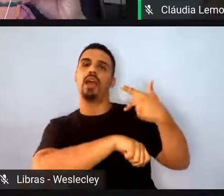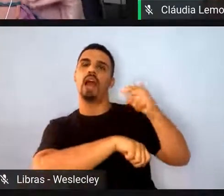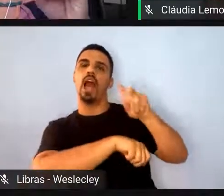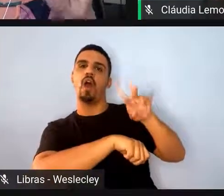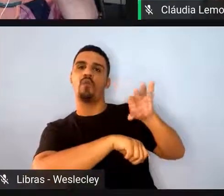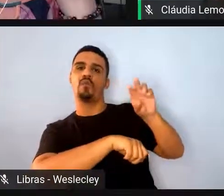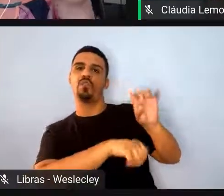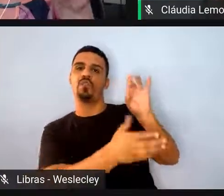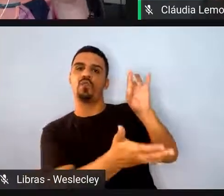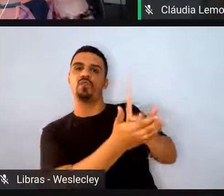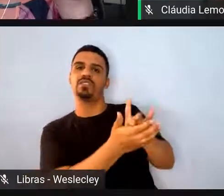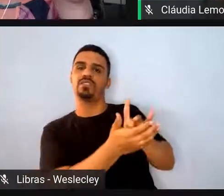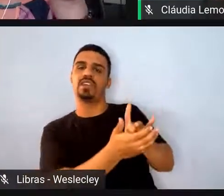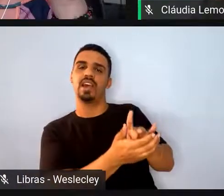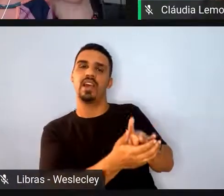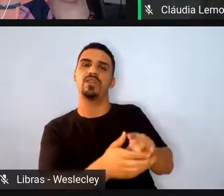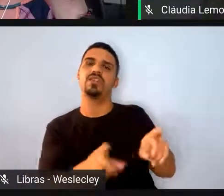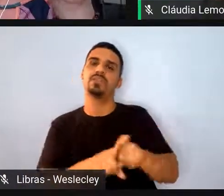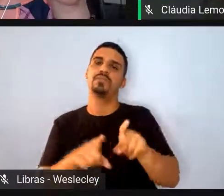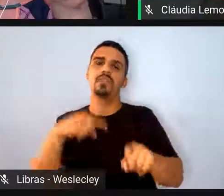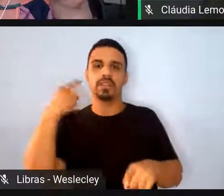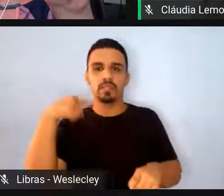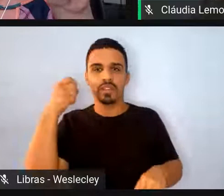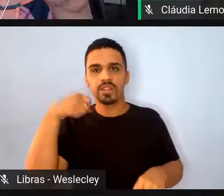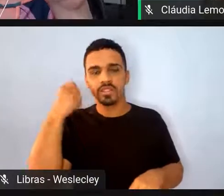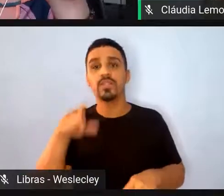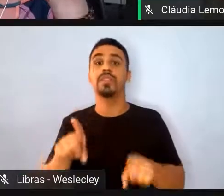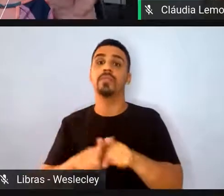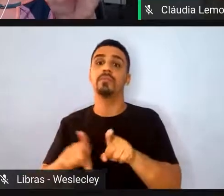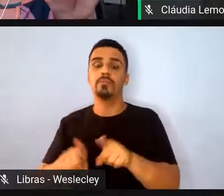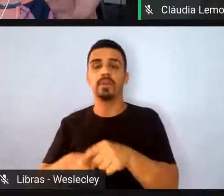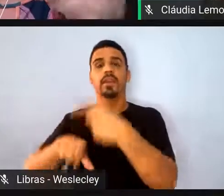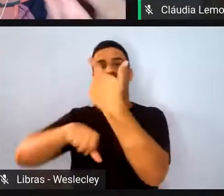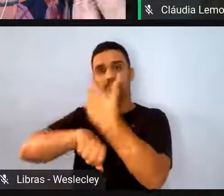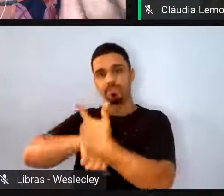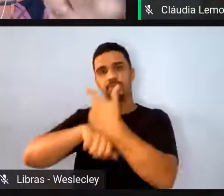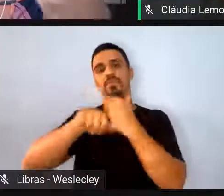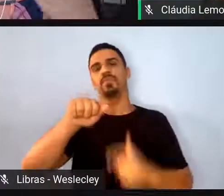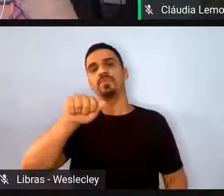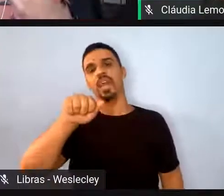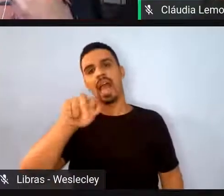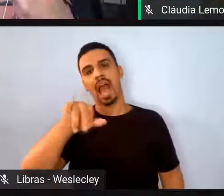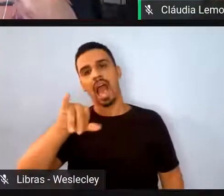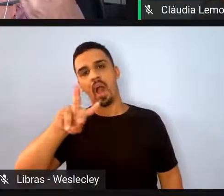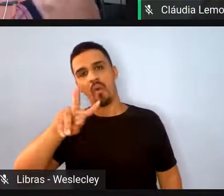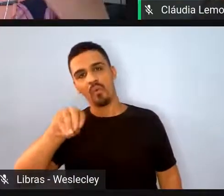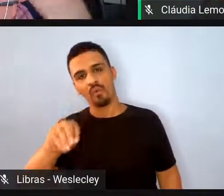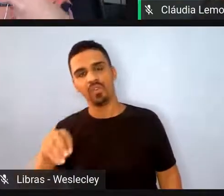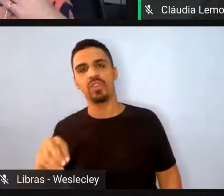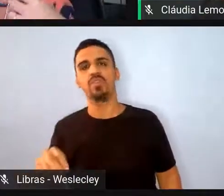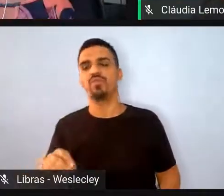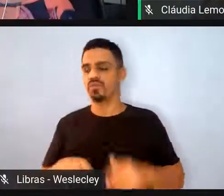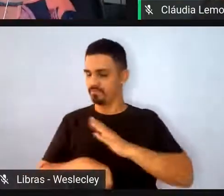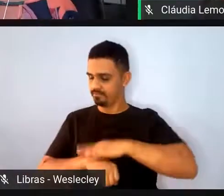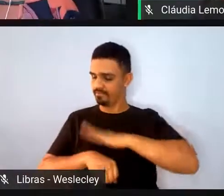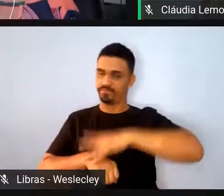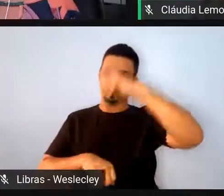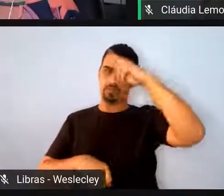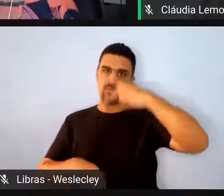oficial e, enquanto isso, parlamentares estão transmitindo ao vivo também a sessão do ponto de vista próprio,